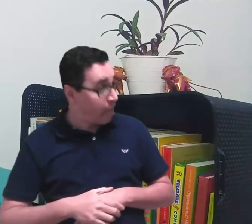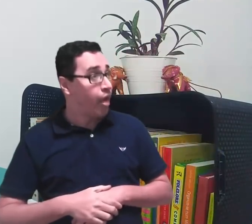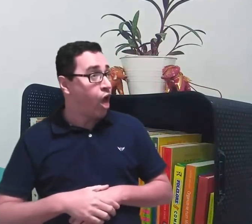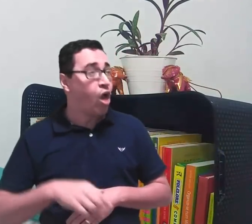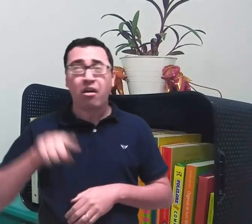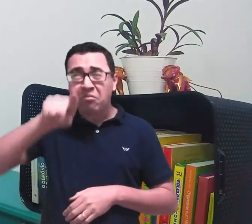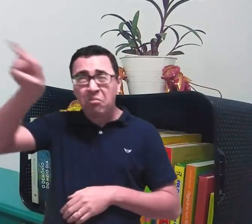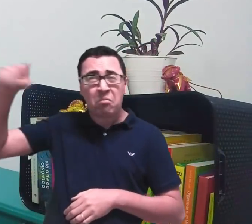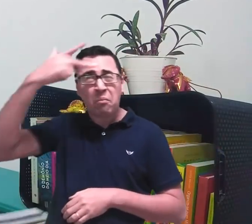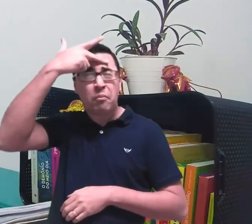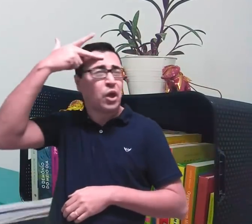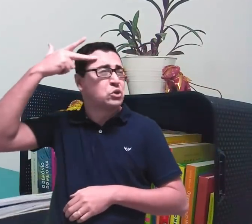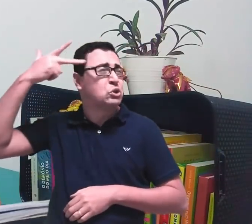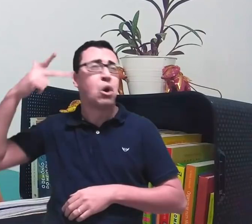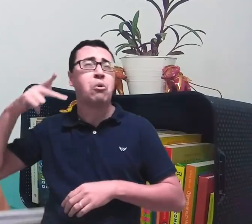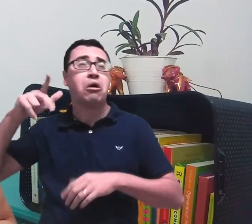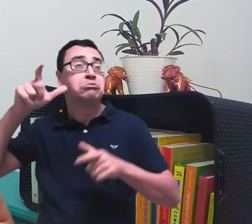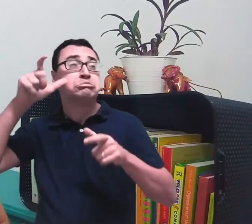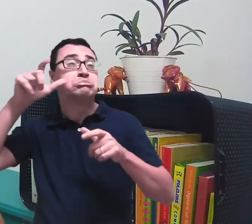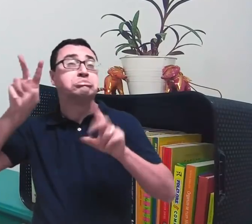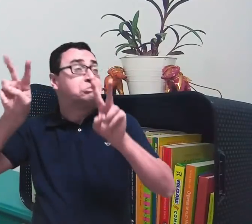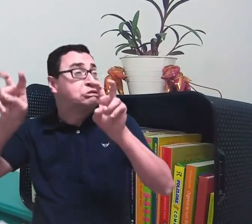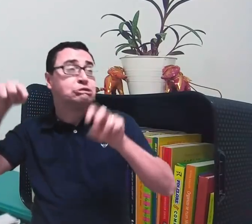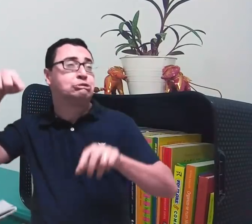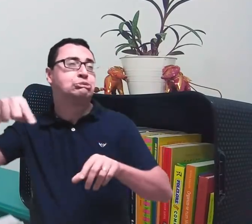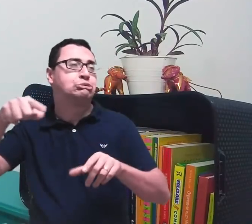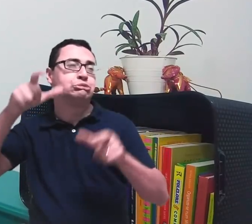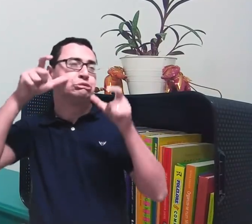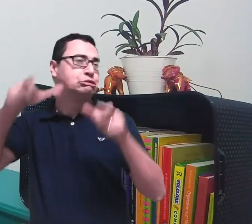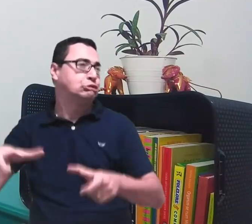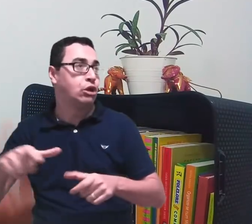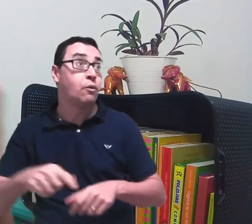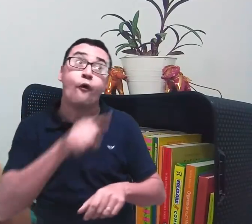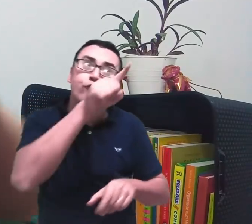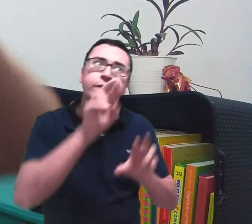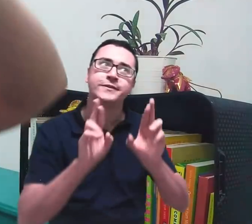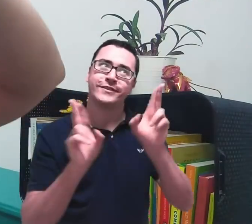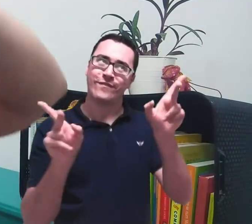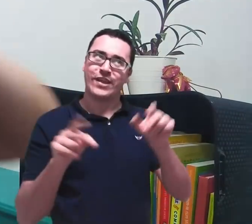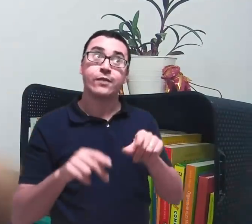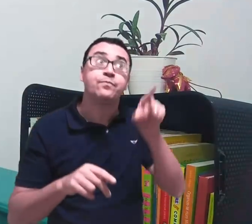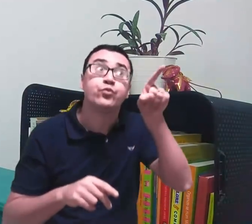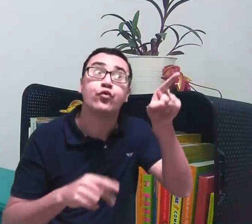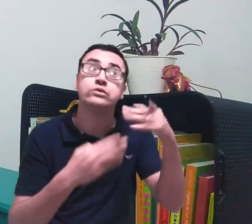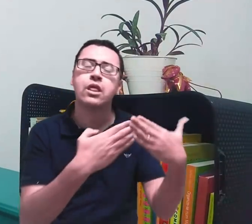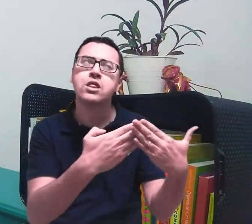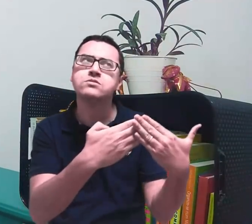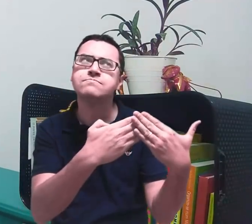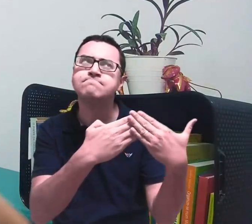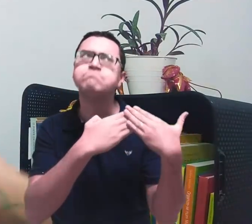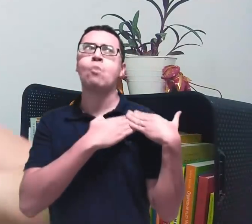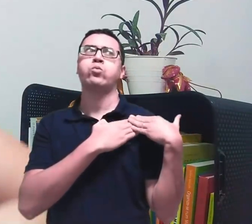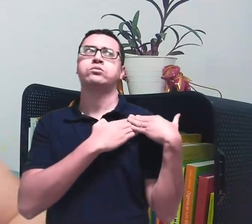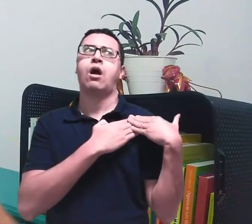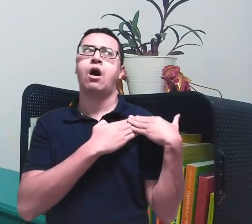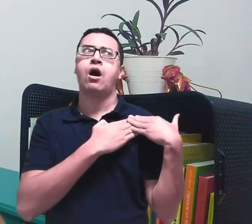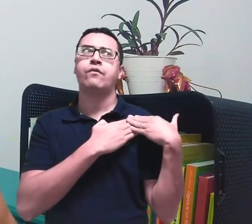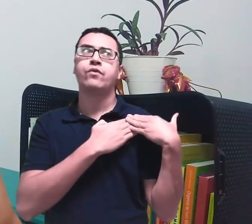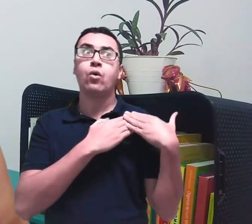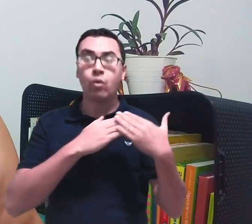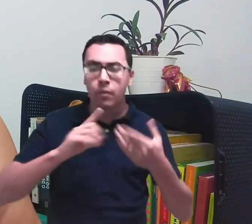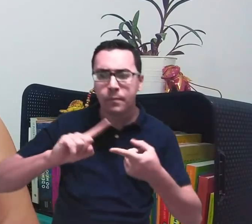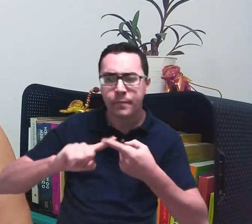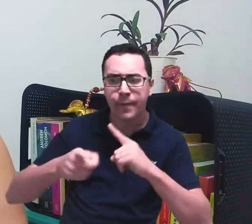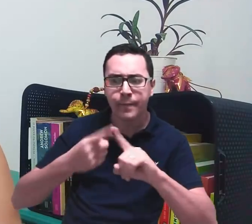você não deve esquecê-la. Você é eternamente responsável por aquilo que